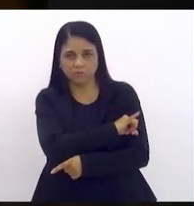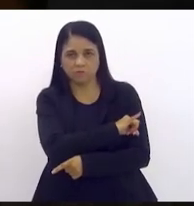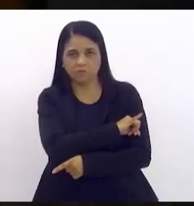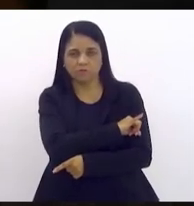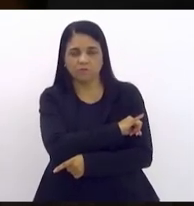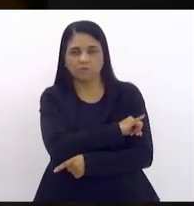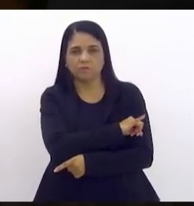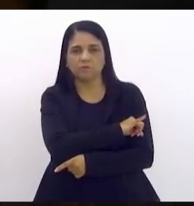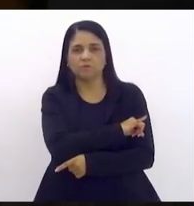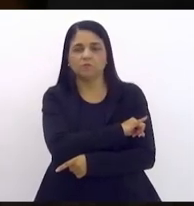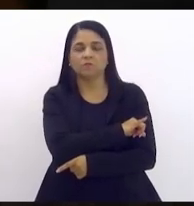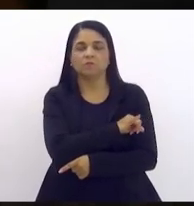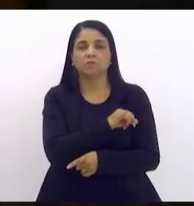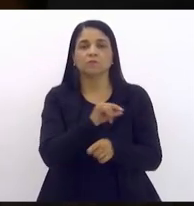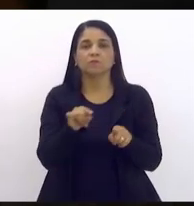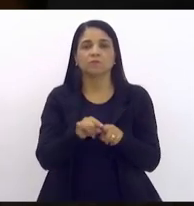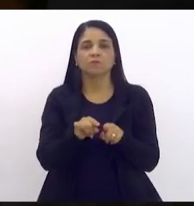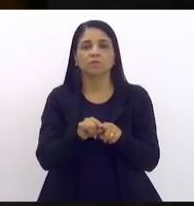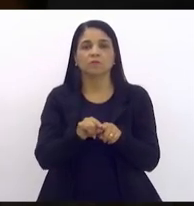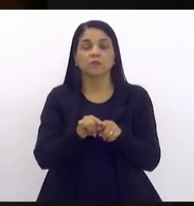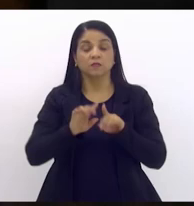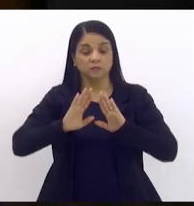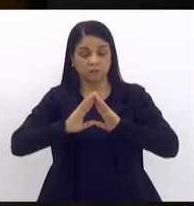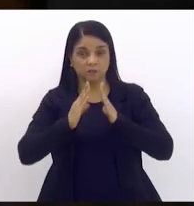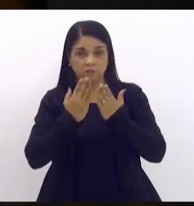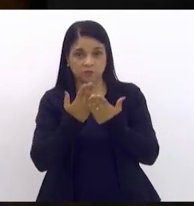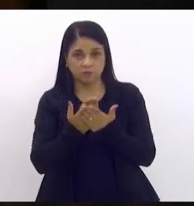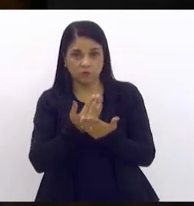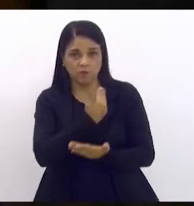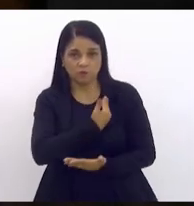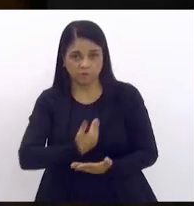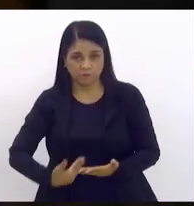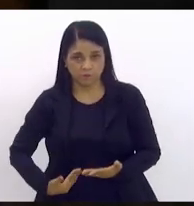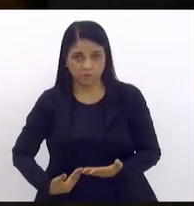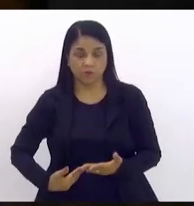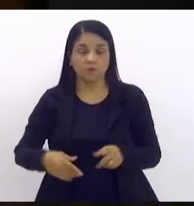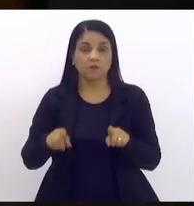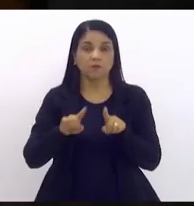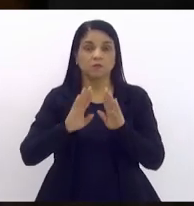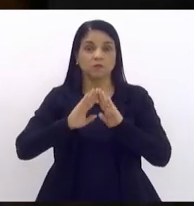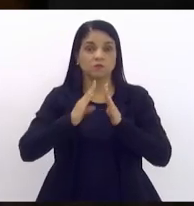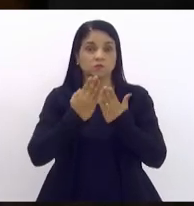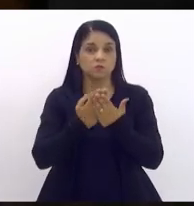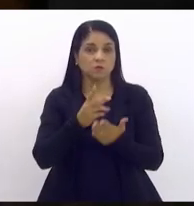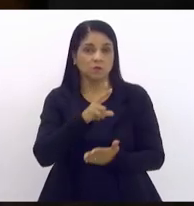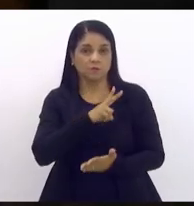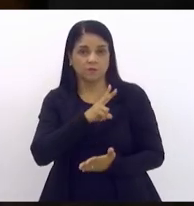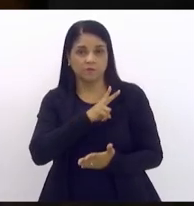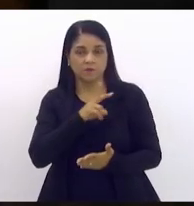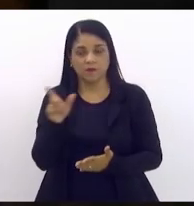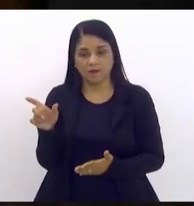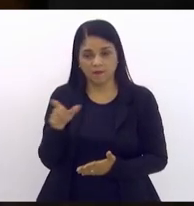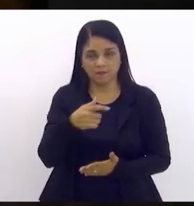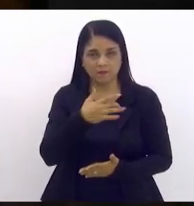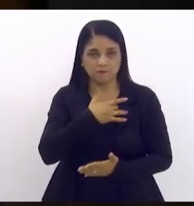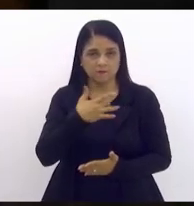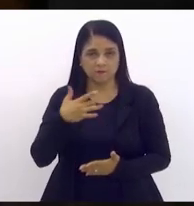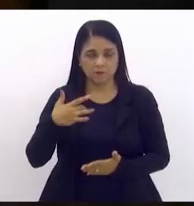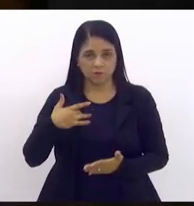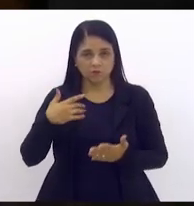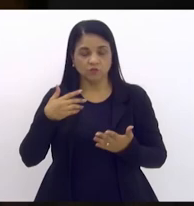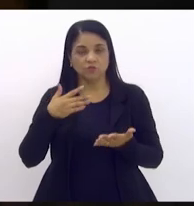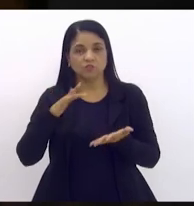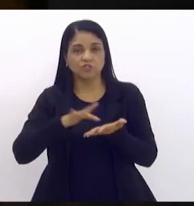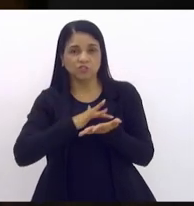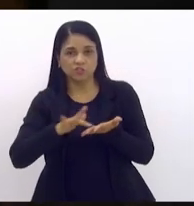no âmbito dos estabelecimentos de ensino público e privado, o cartão de saúde digital e da outras